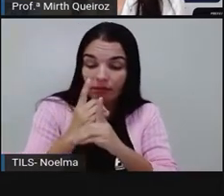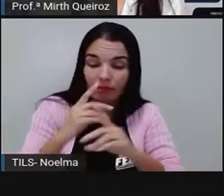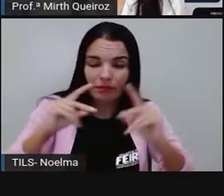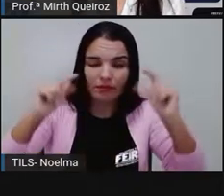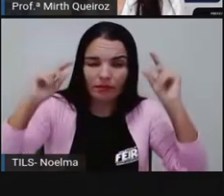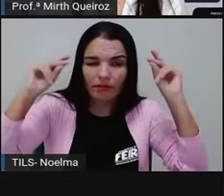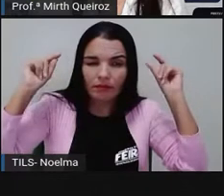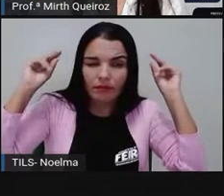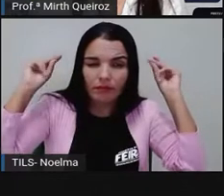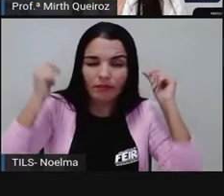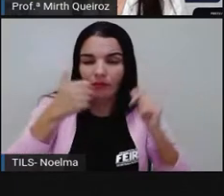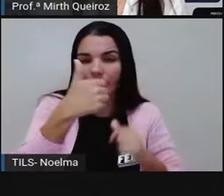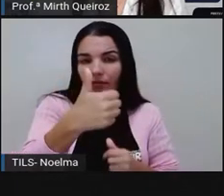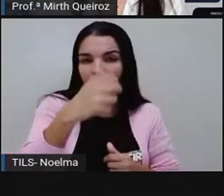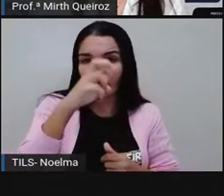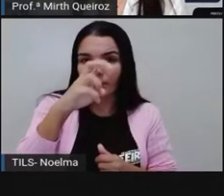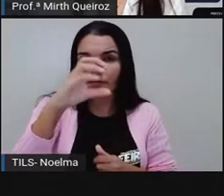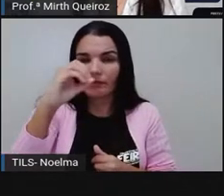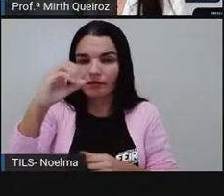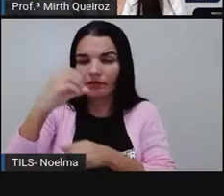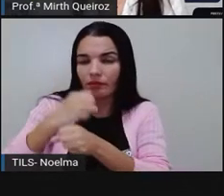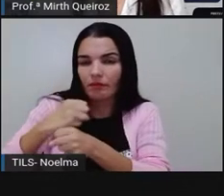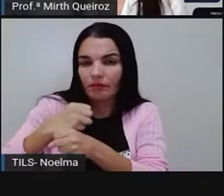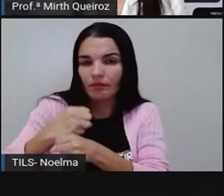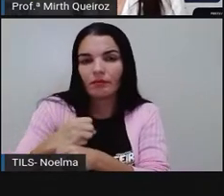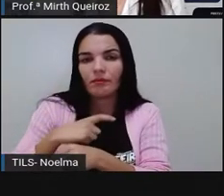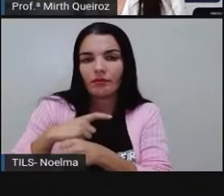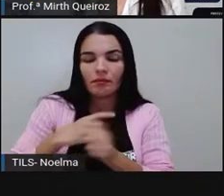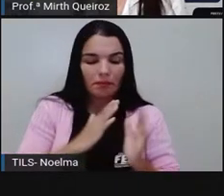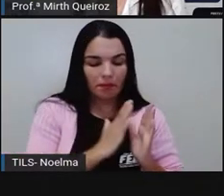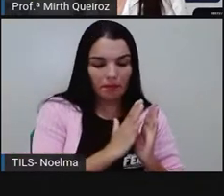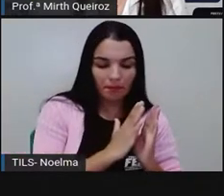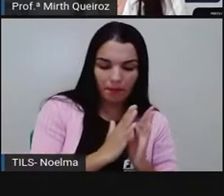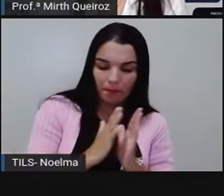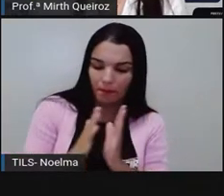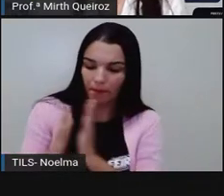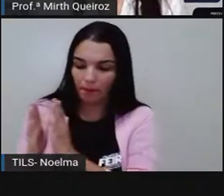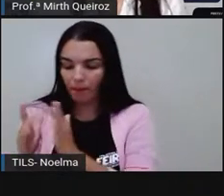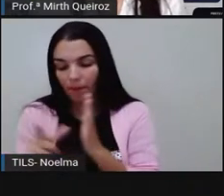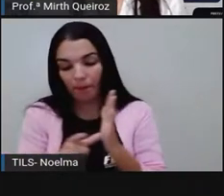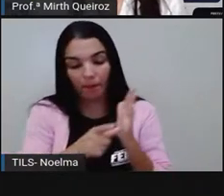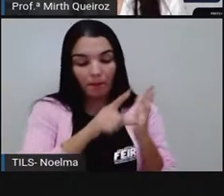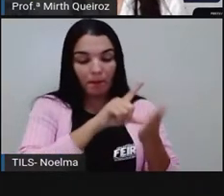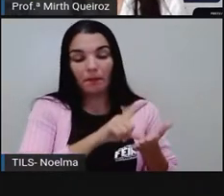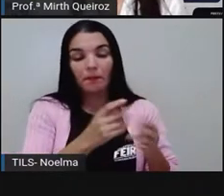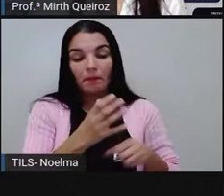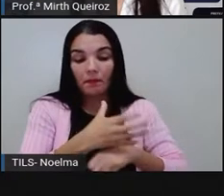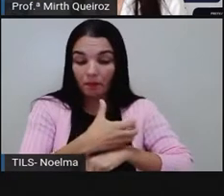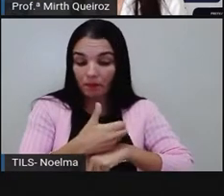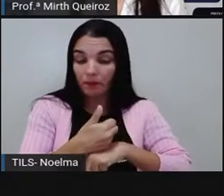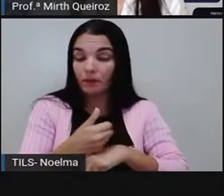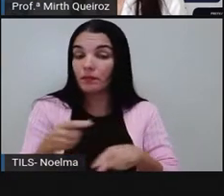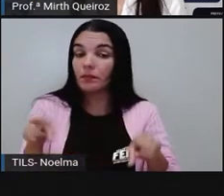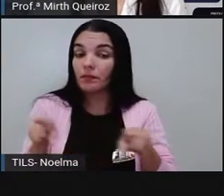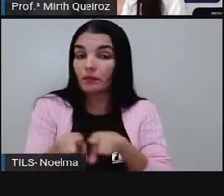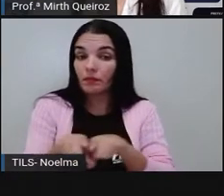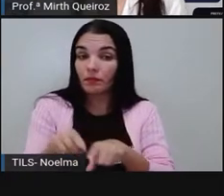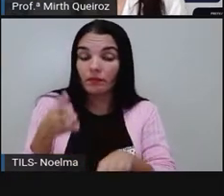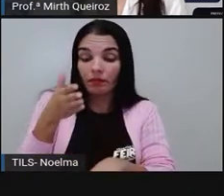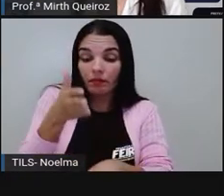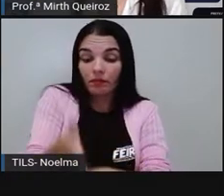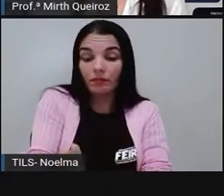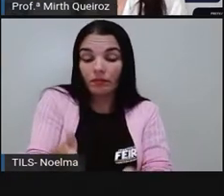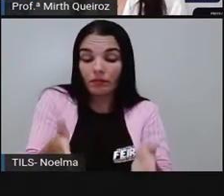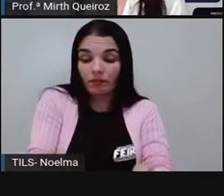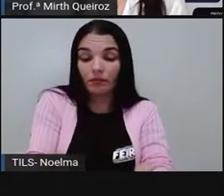em 1500 e passou por um período pré-colonial e o período colonial. O período